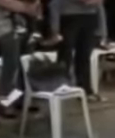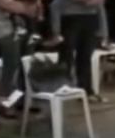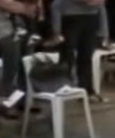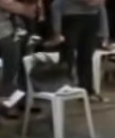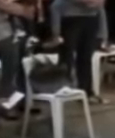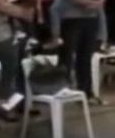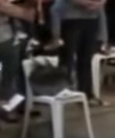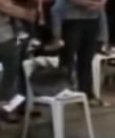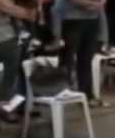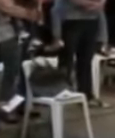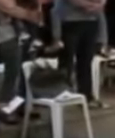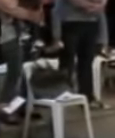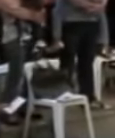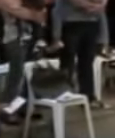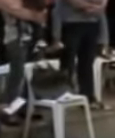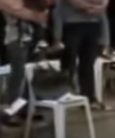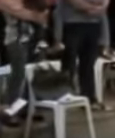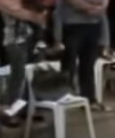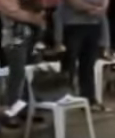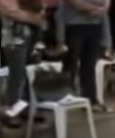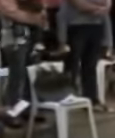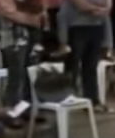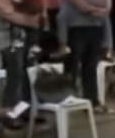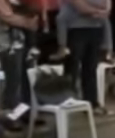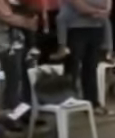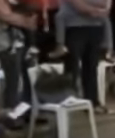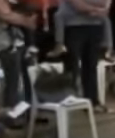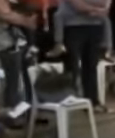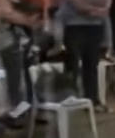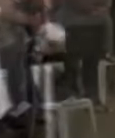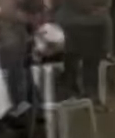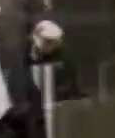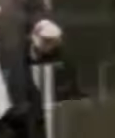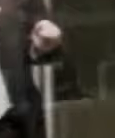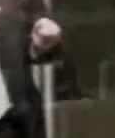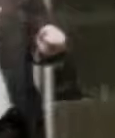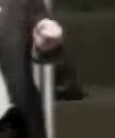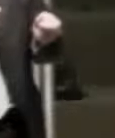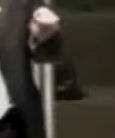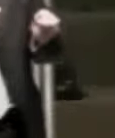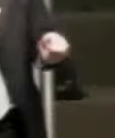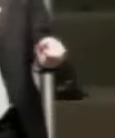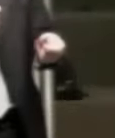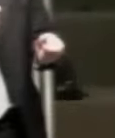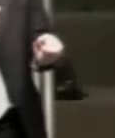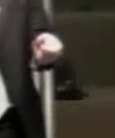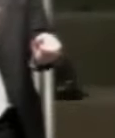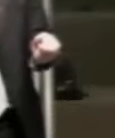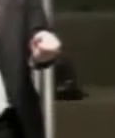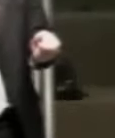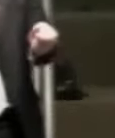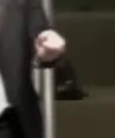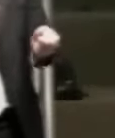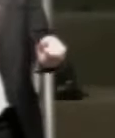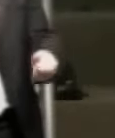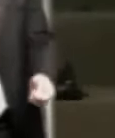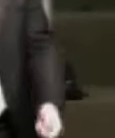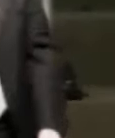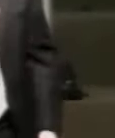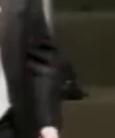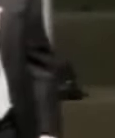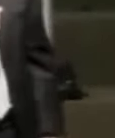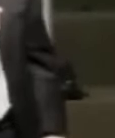e a atitude de coração de construir de coisas novas venham